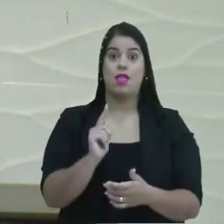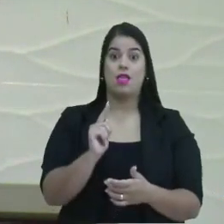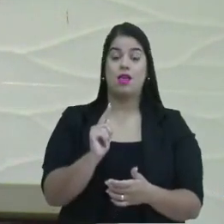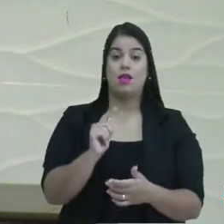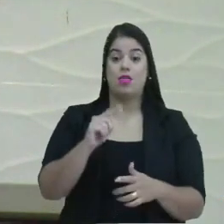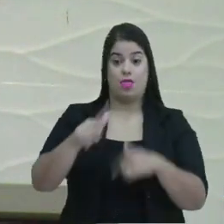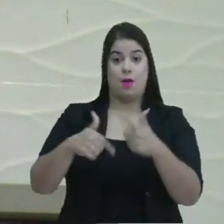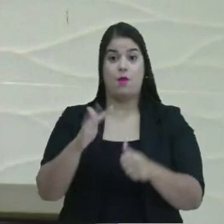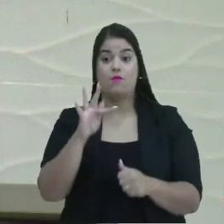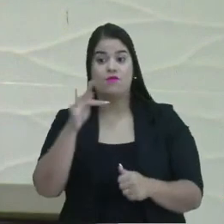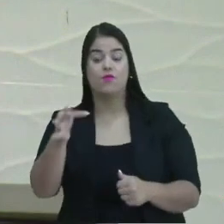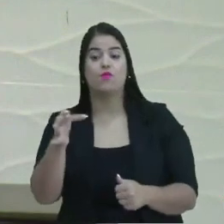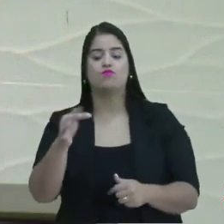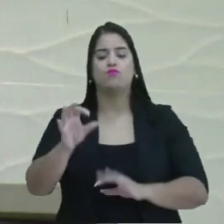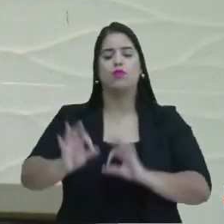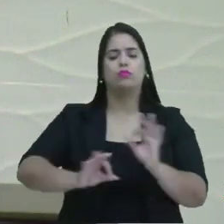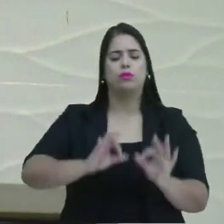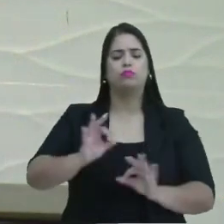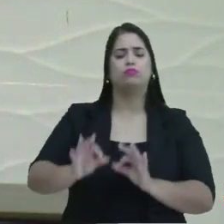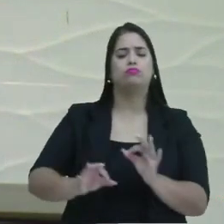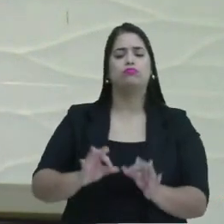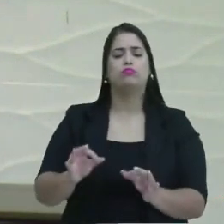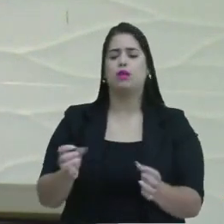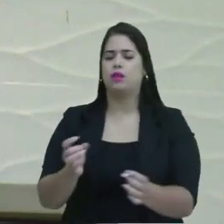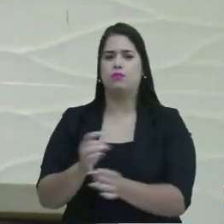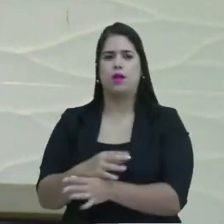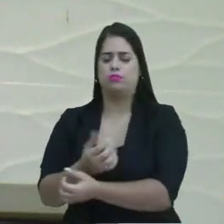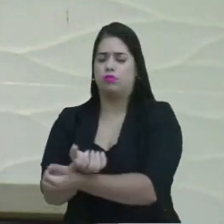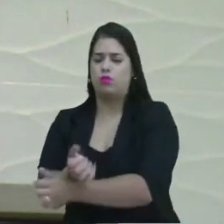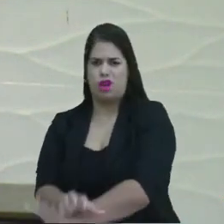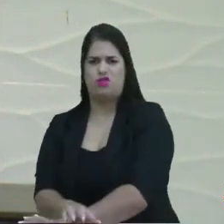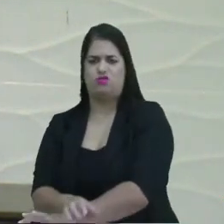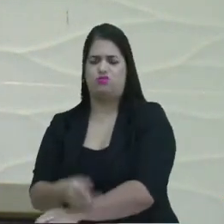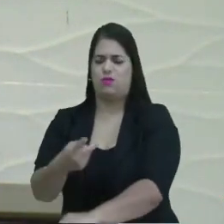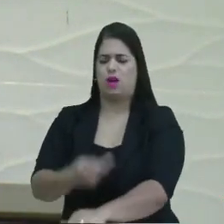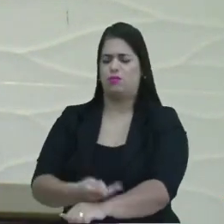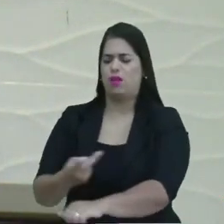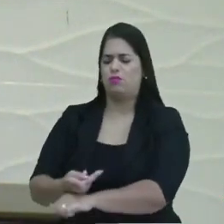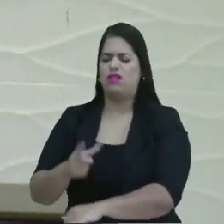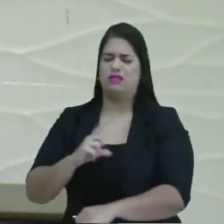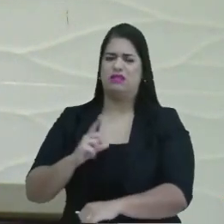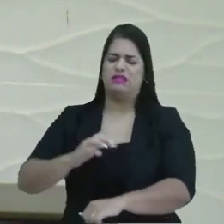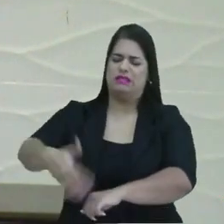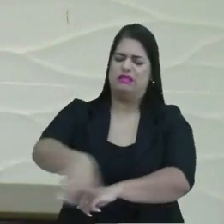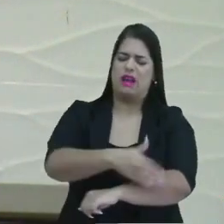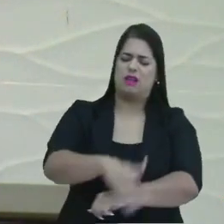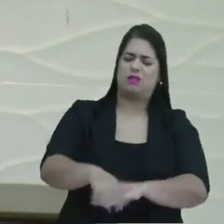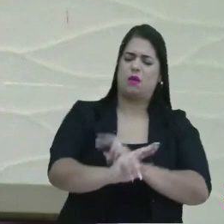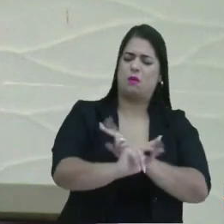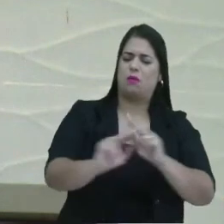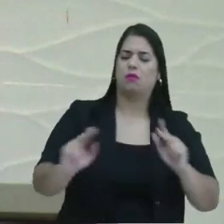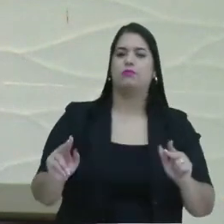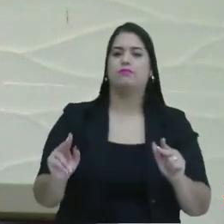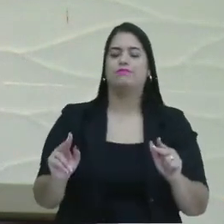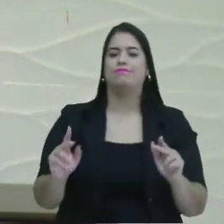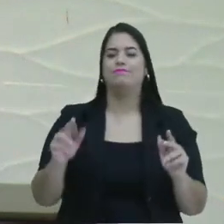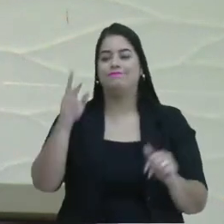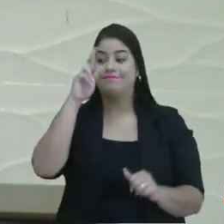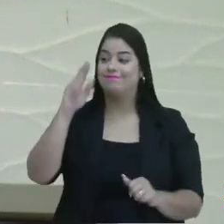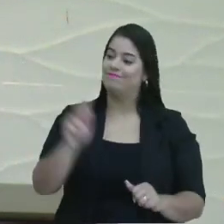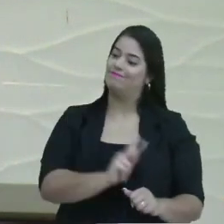de organizar a retirada dessas metralhas existentes em nossa cidade. Então, senhor presidente, quero por fim